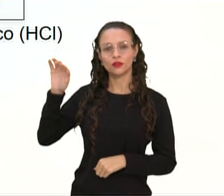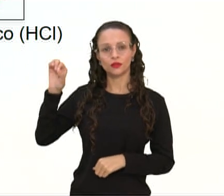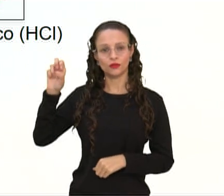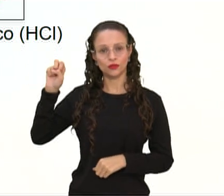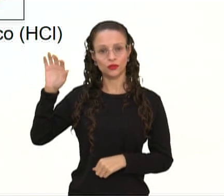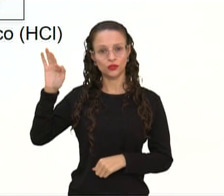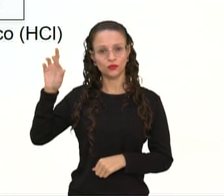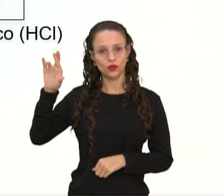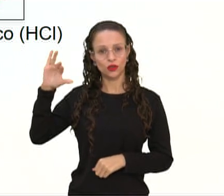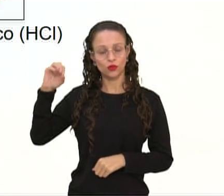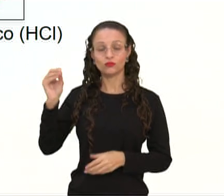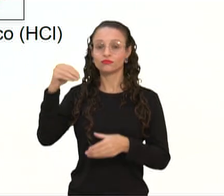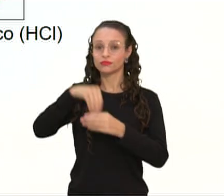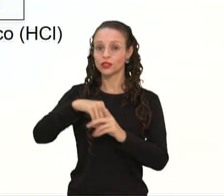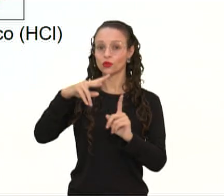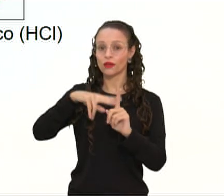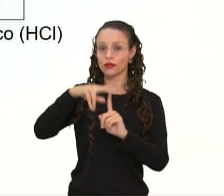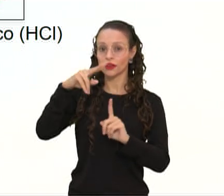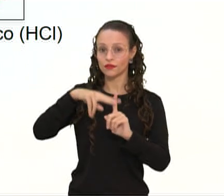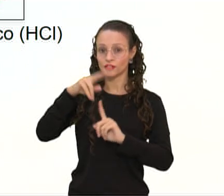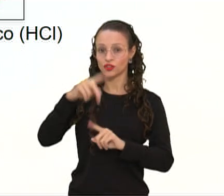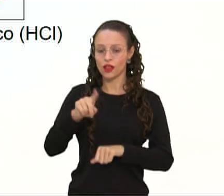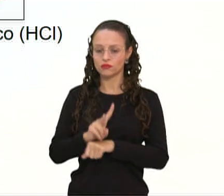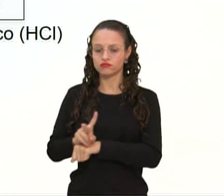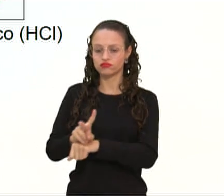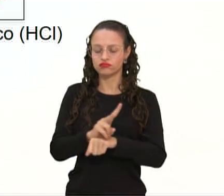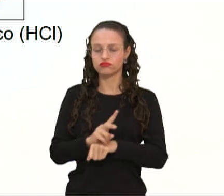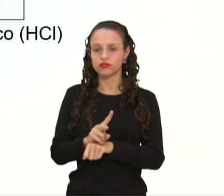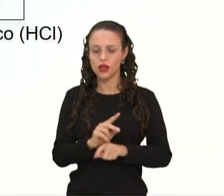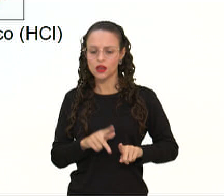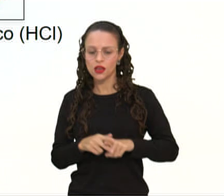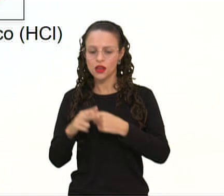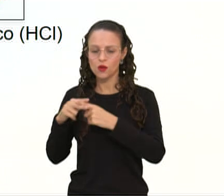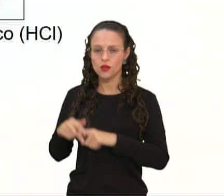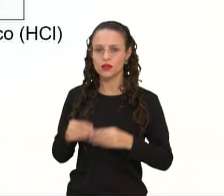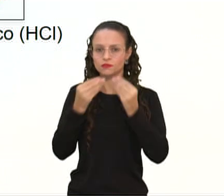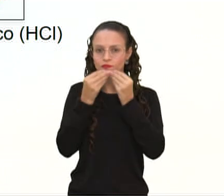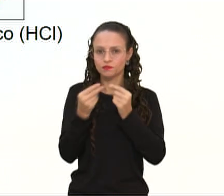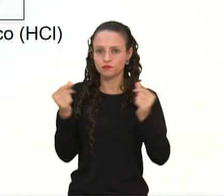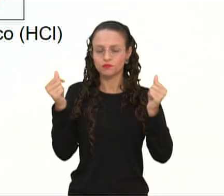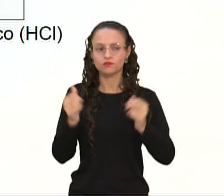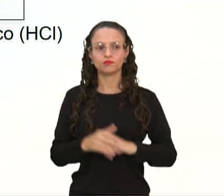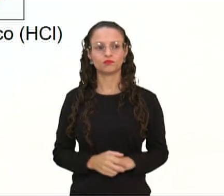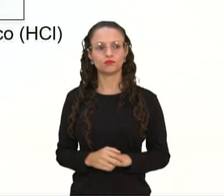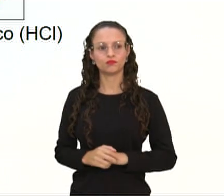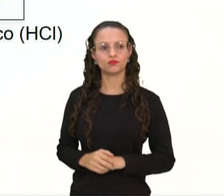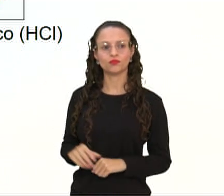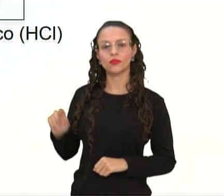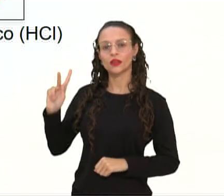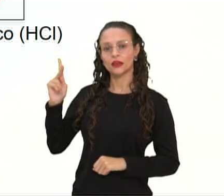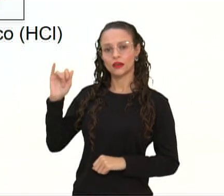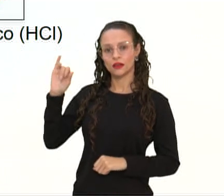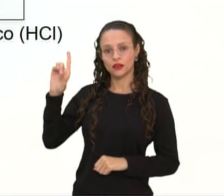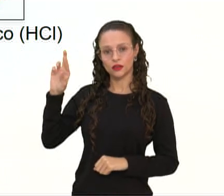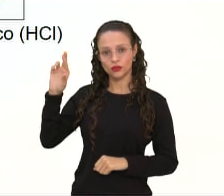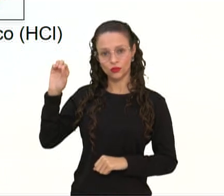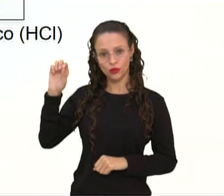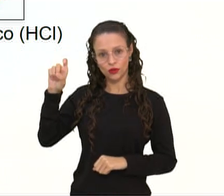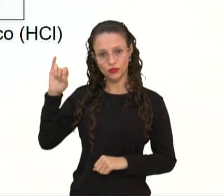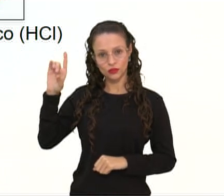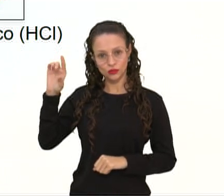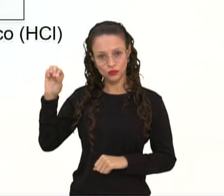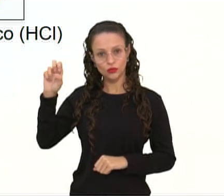maioria dos refrigerantes, é um conservante, um regulador de sabor. Temos o hidróxido de sódio, que é usado